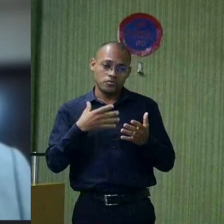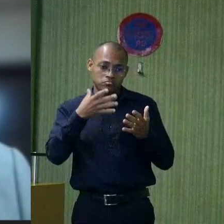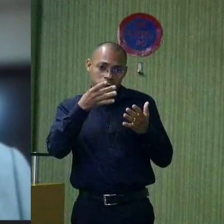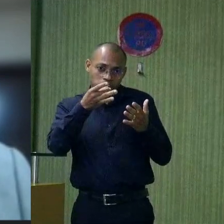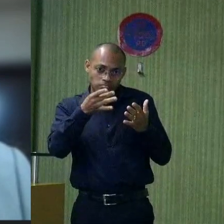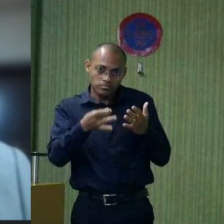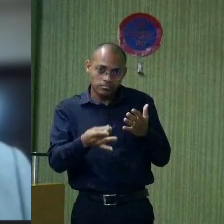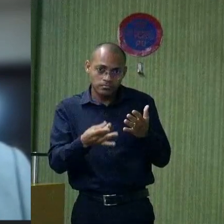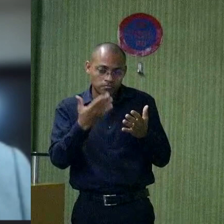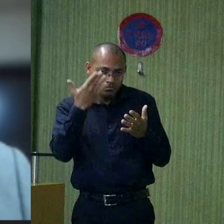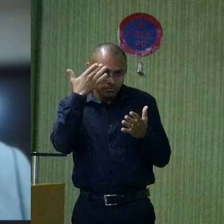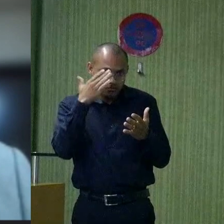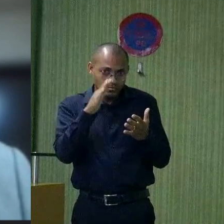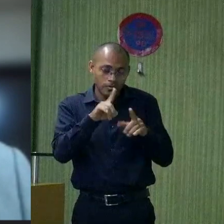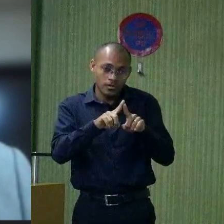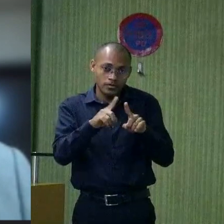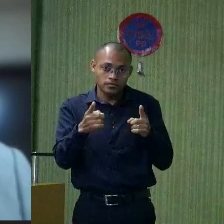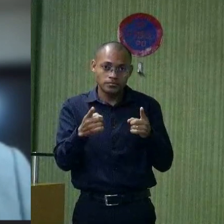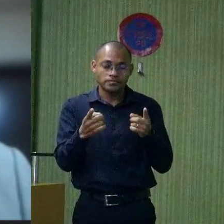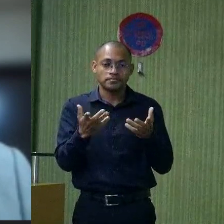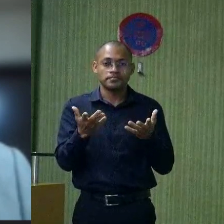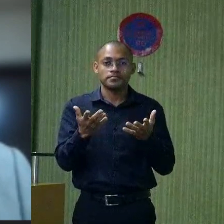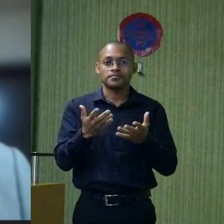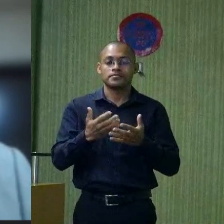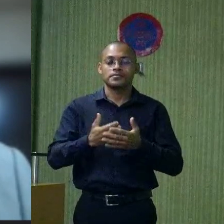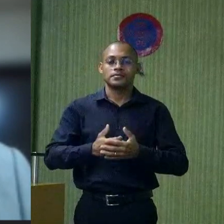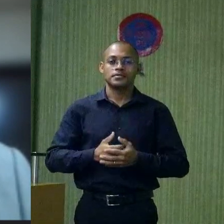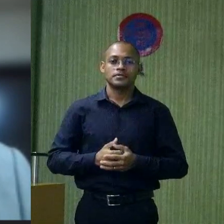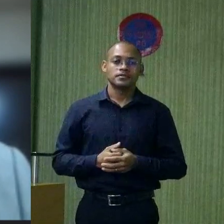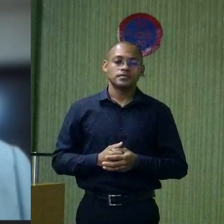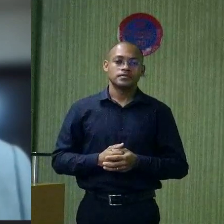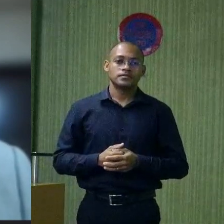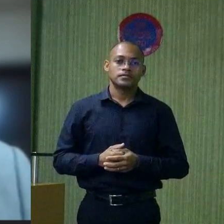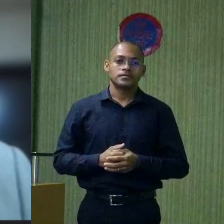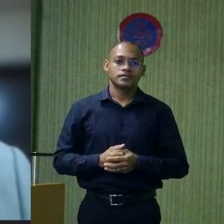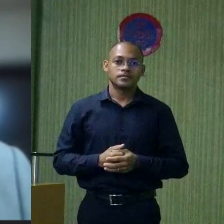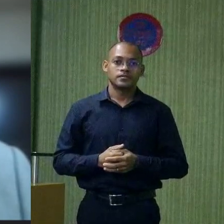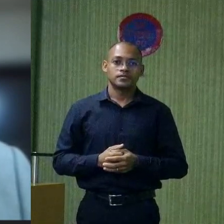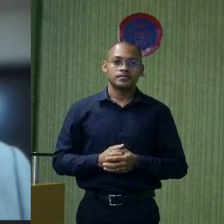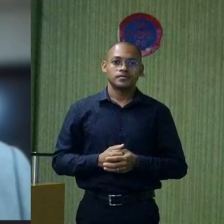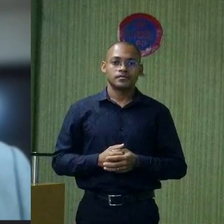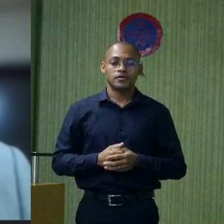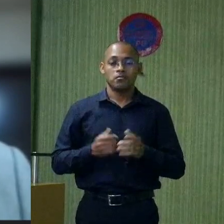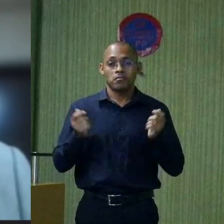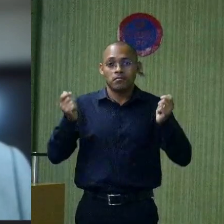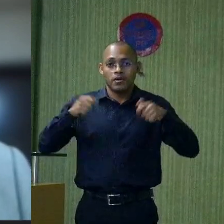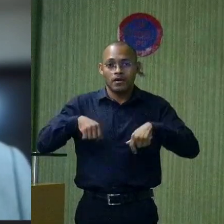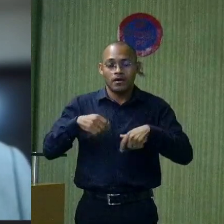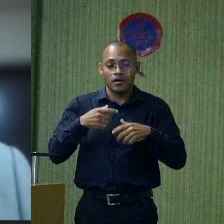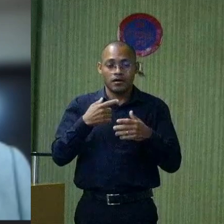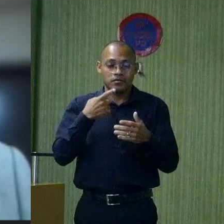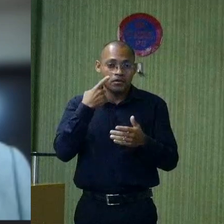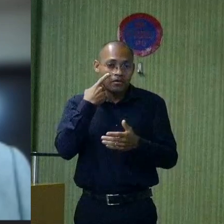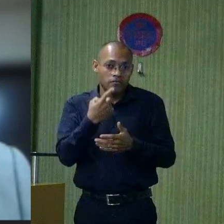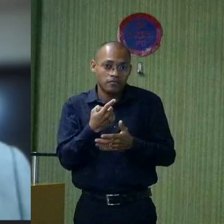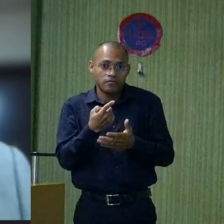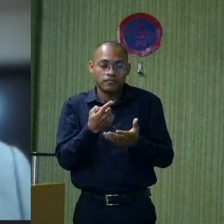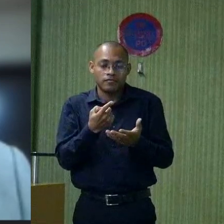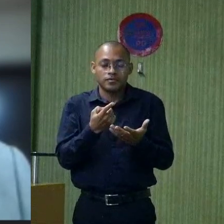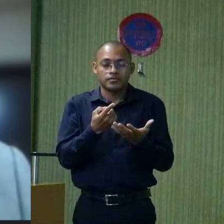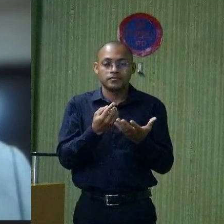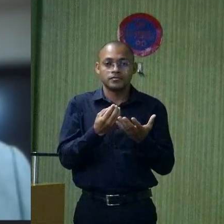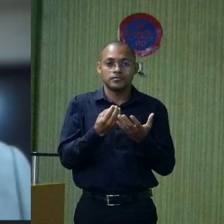onde o aluno daí já pode obter a a certificação né do